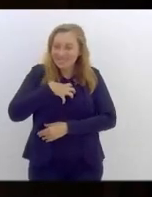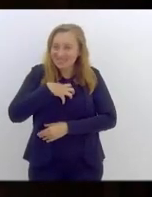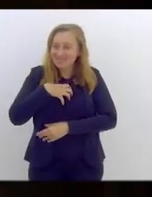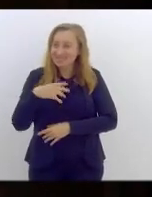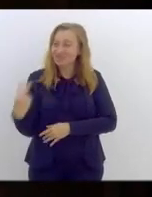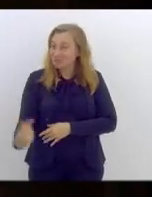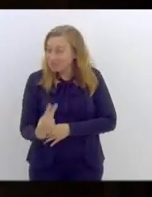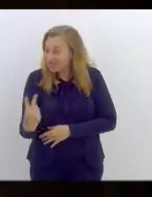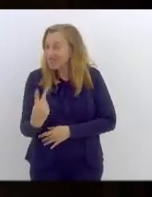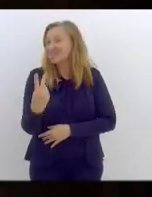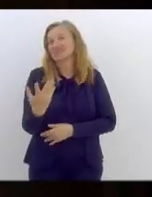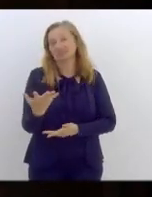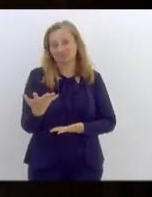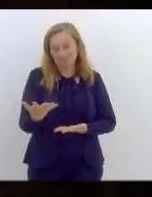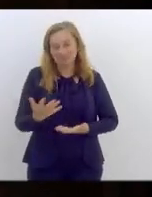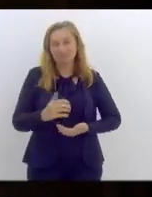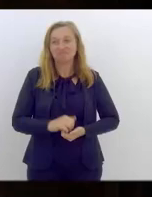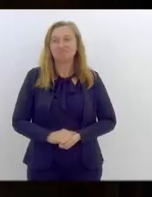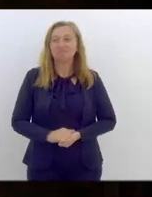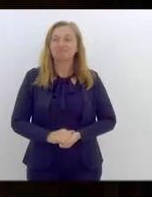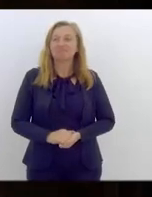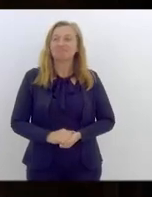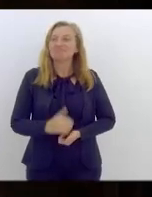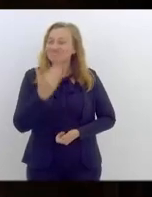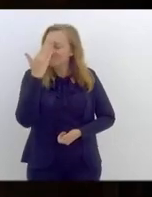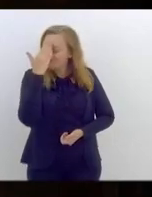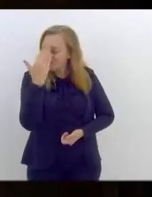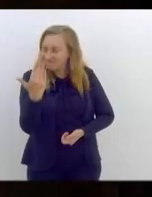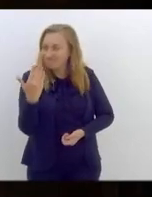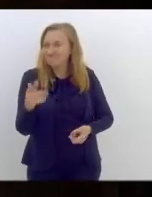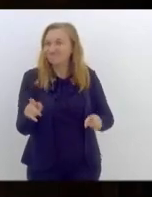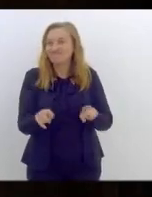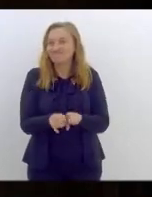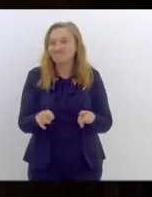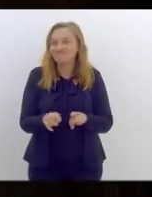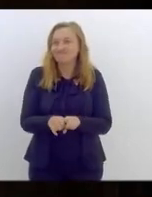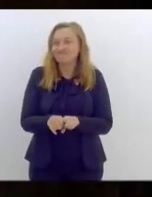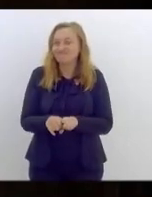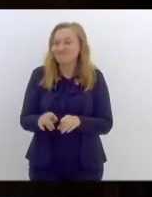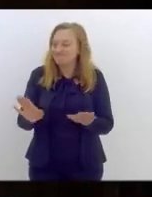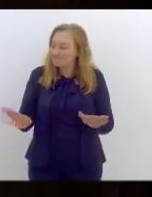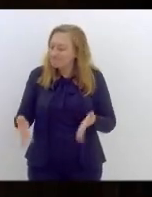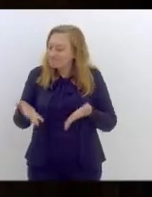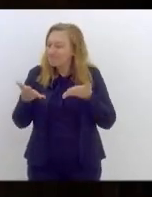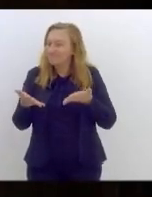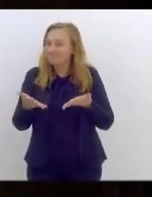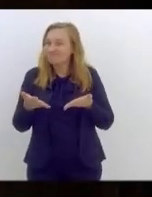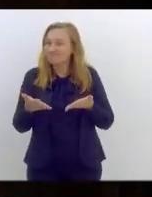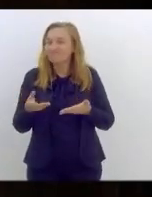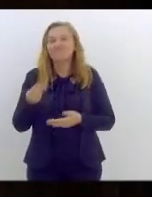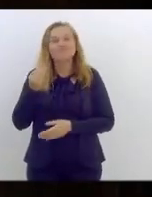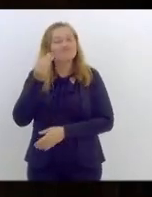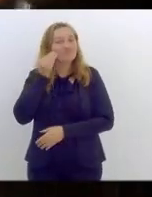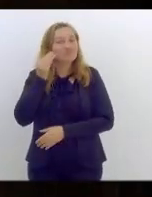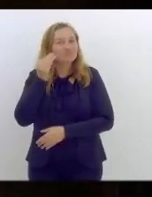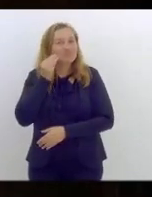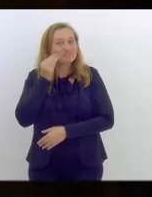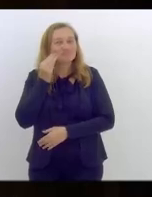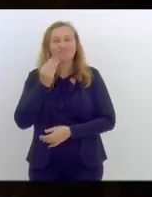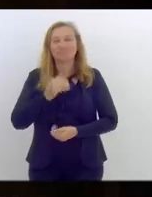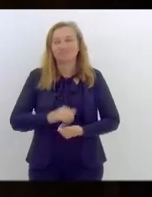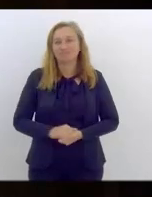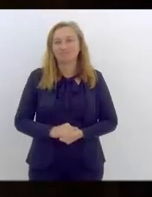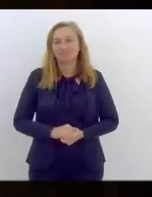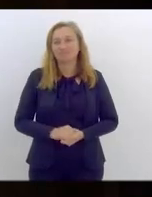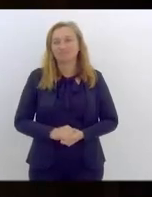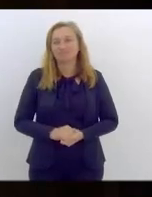com isso, né? E também agradeço muito essa grande iniciativa da Mônica Francisco de